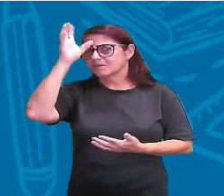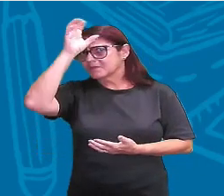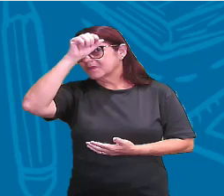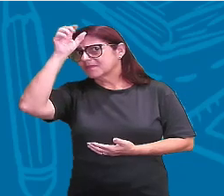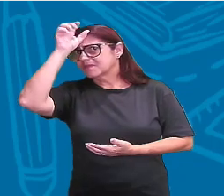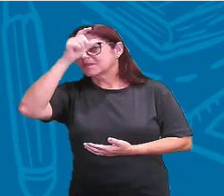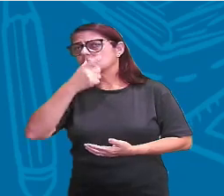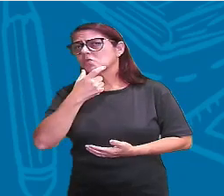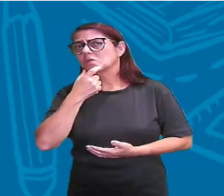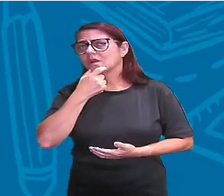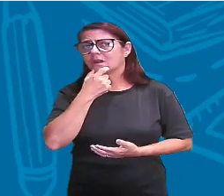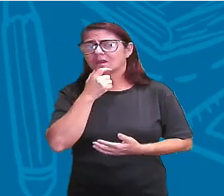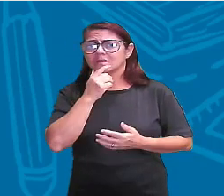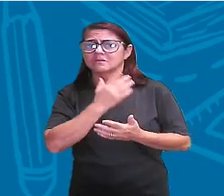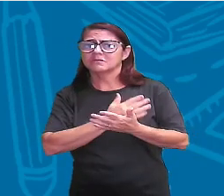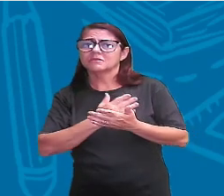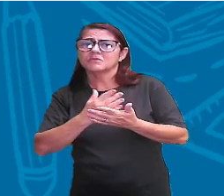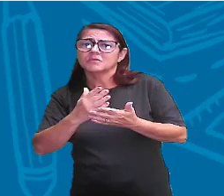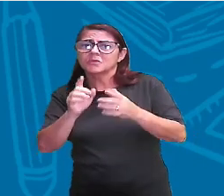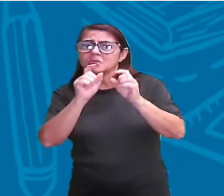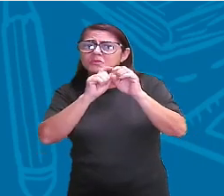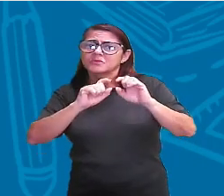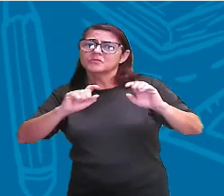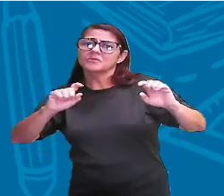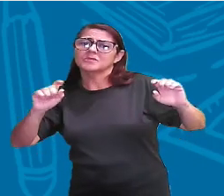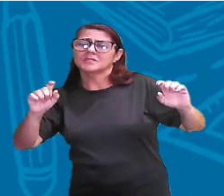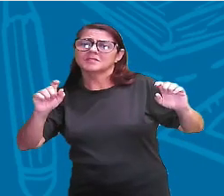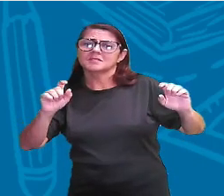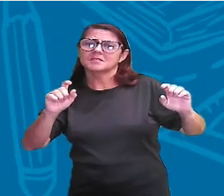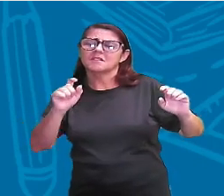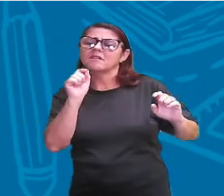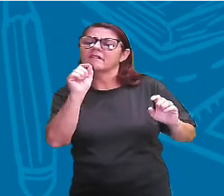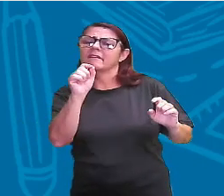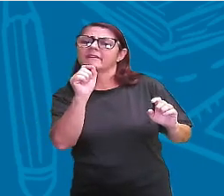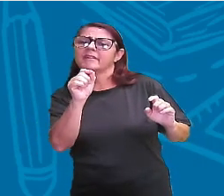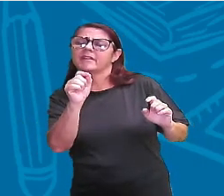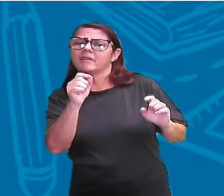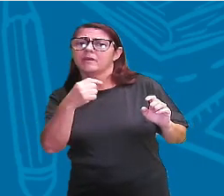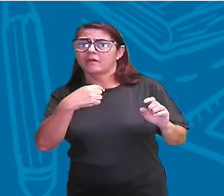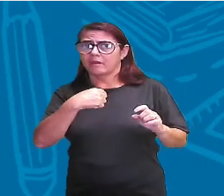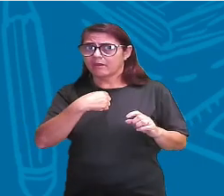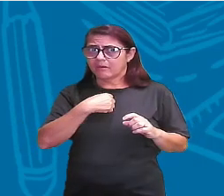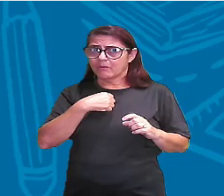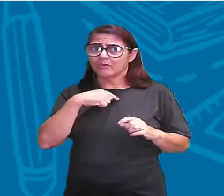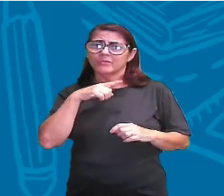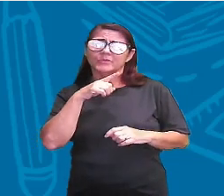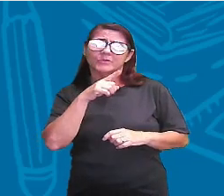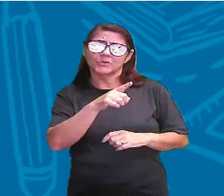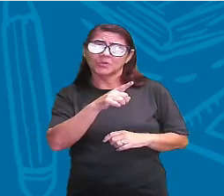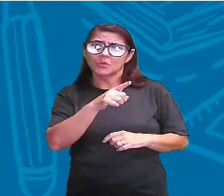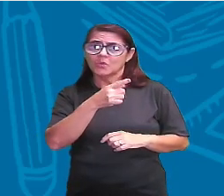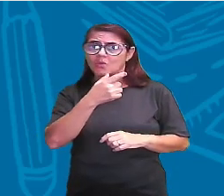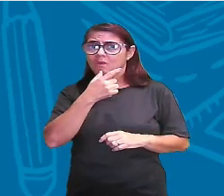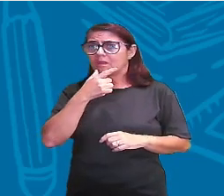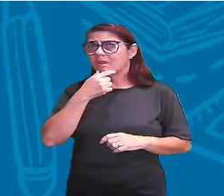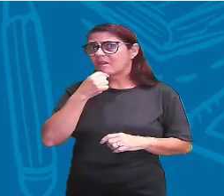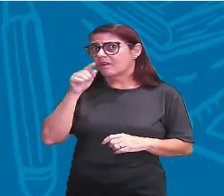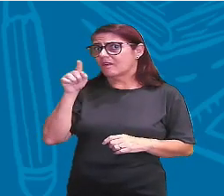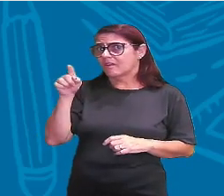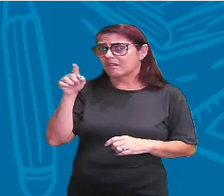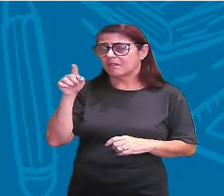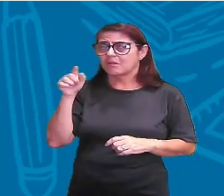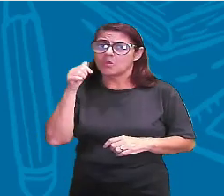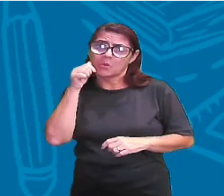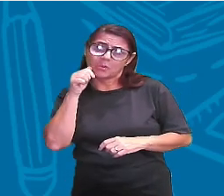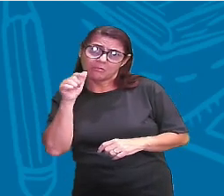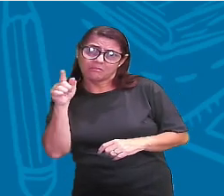precisa para formar frases. Eu preciso saber quem são eu, tu, ele, nós, vós, eles, em